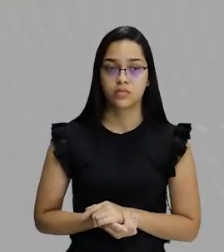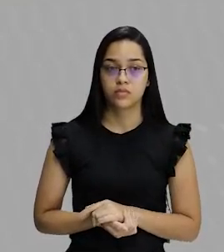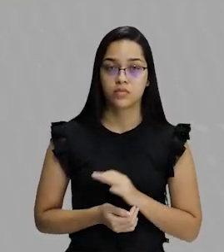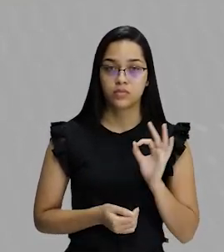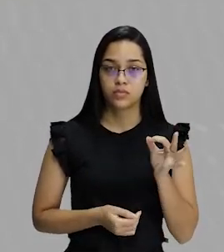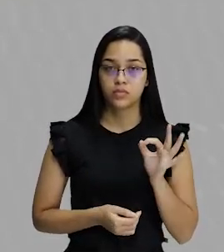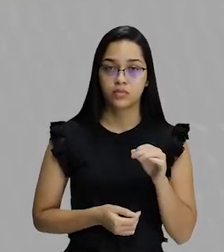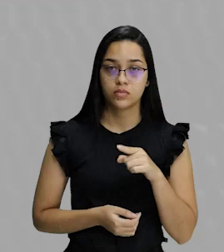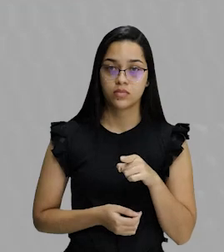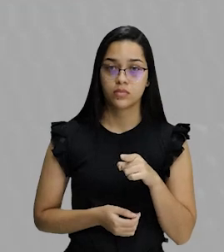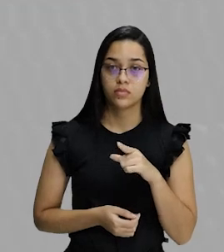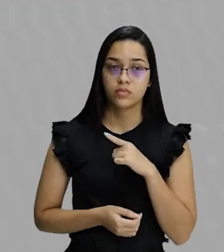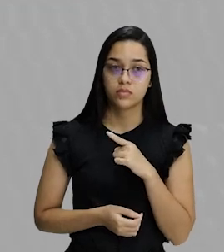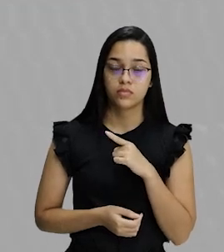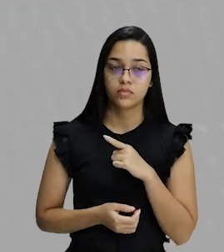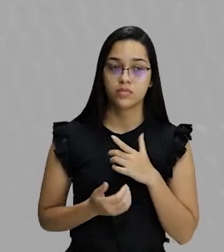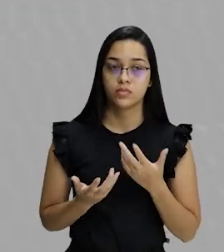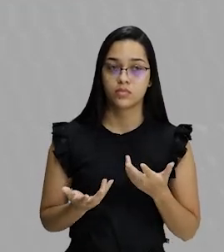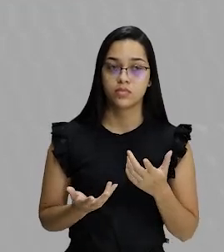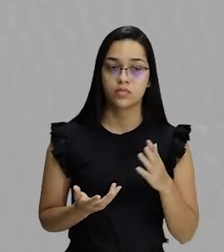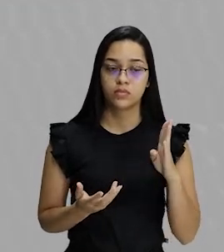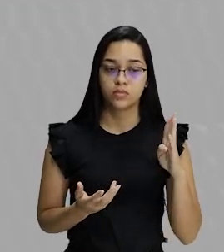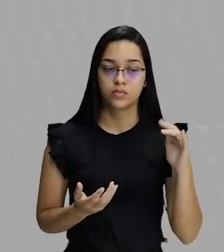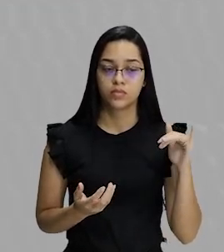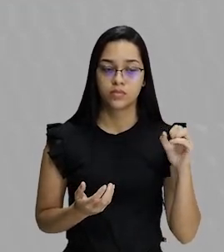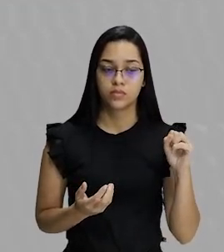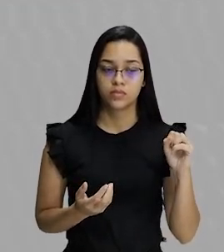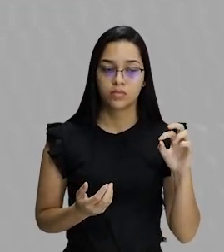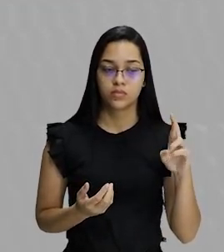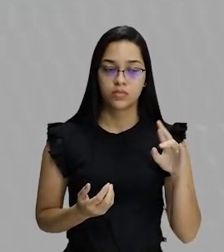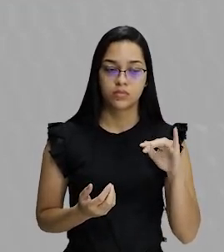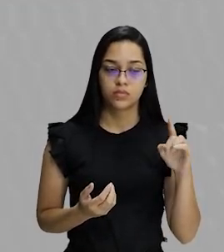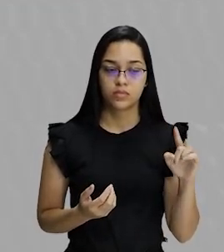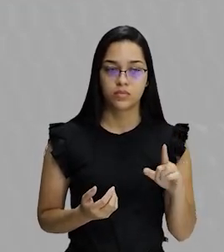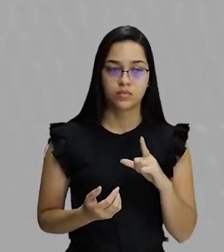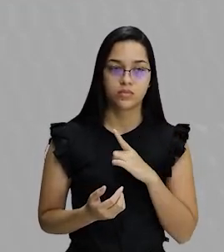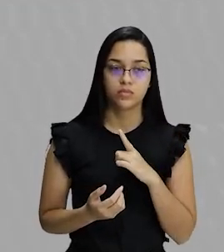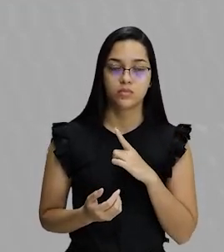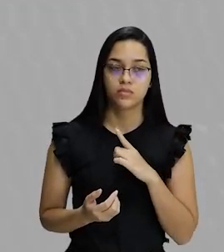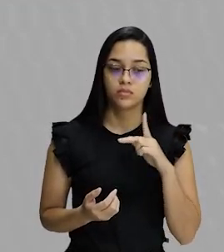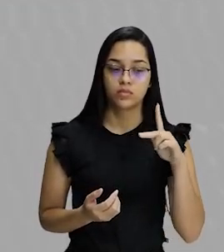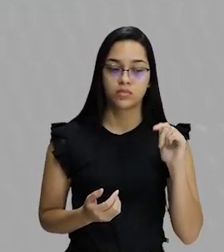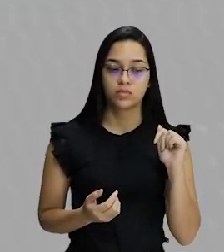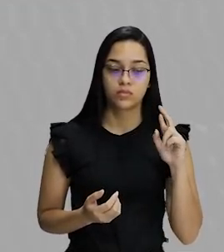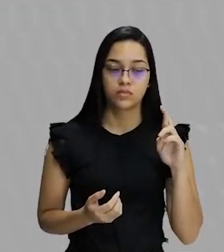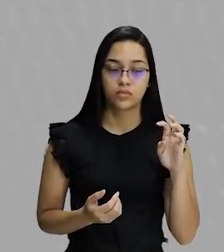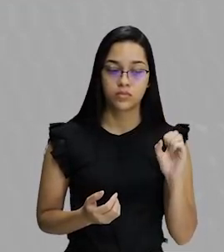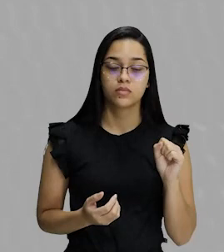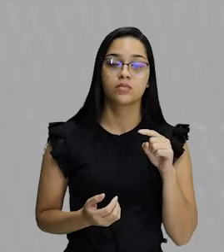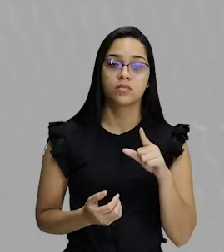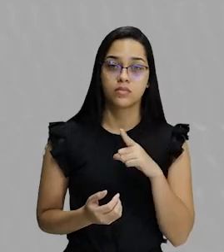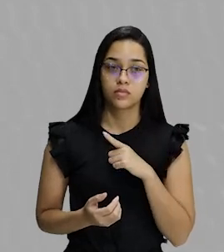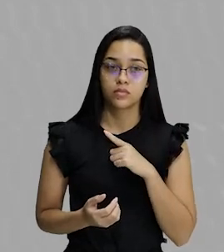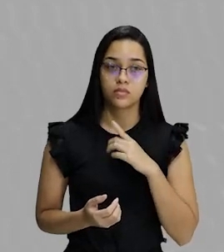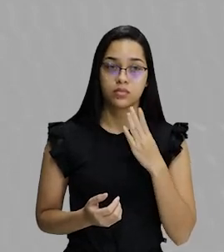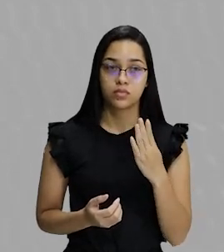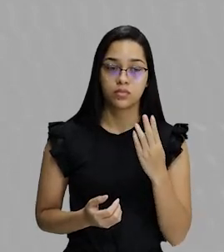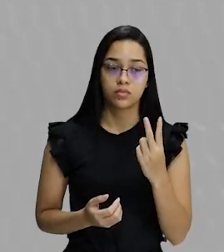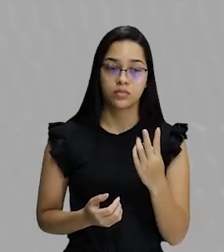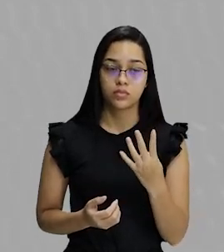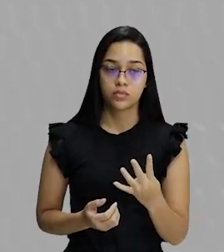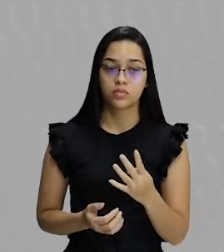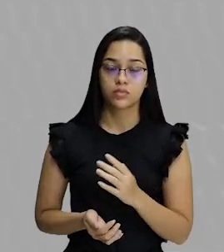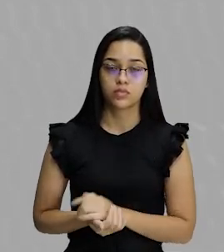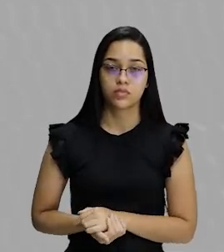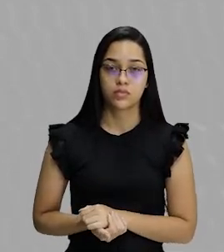certo? Você vai ter a bissetriz dos quadrantes pares. Você vai ter o B24.